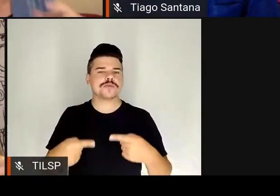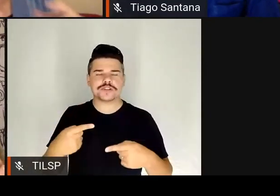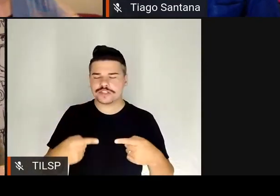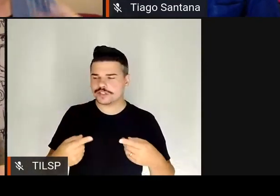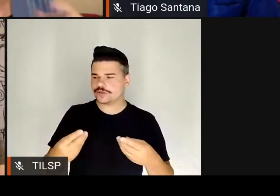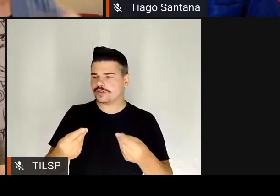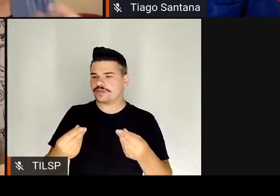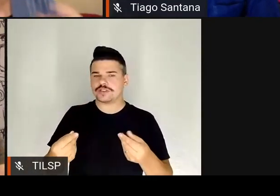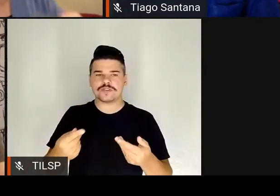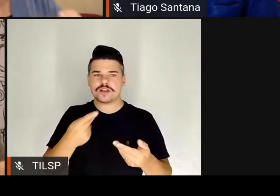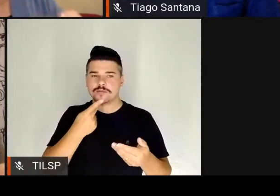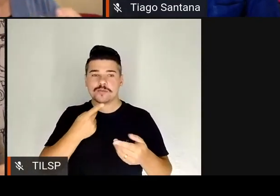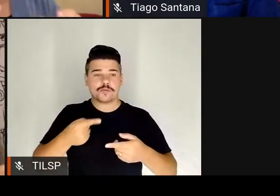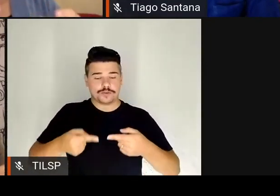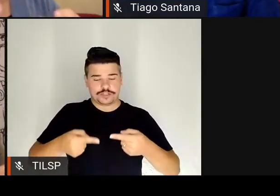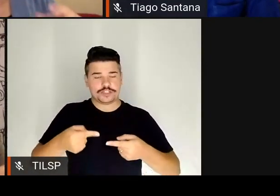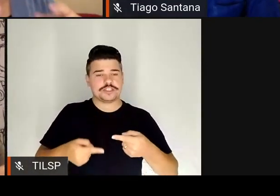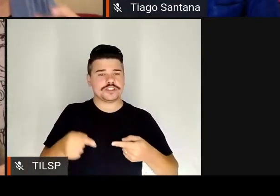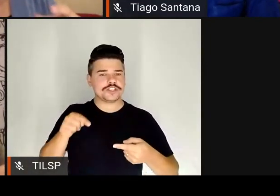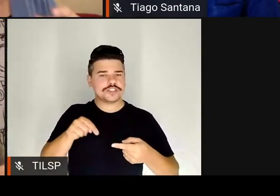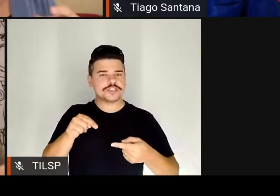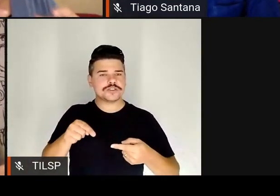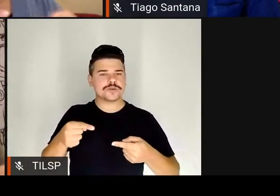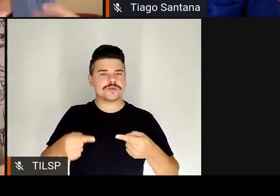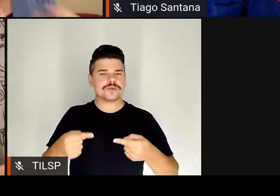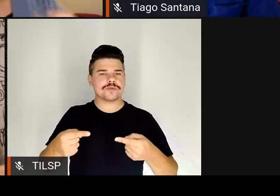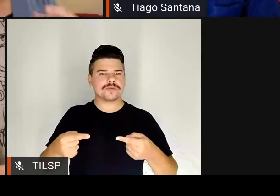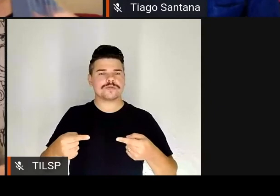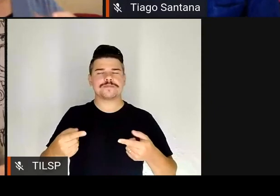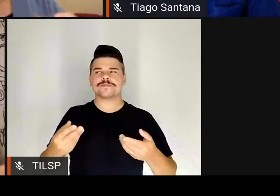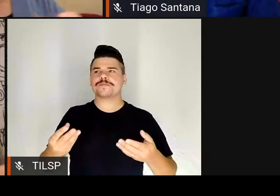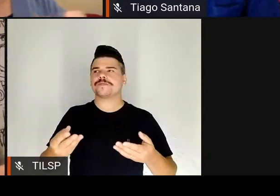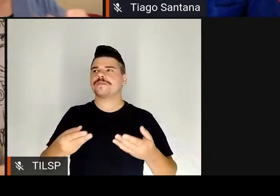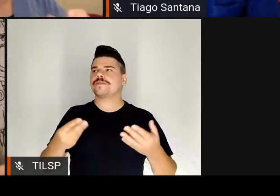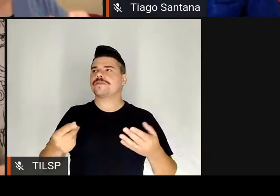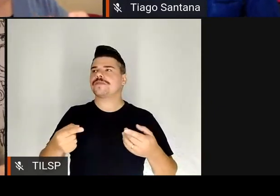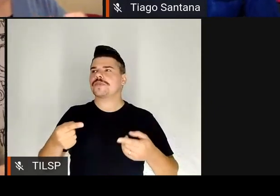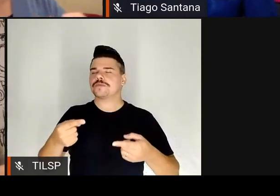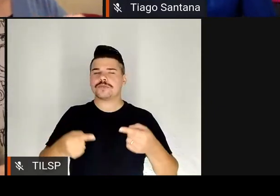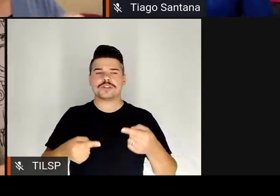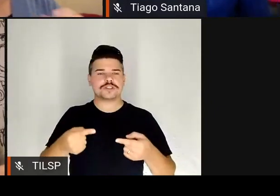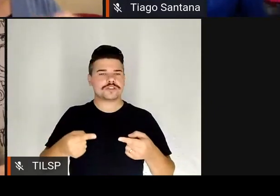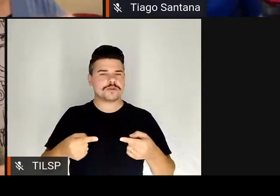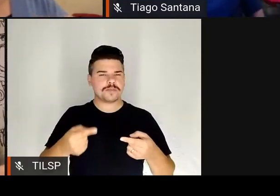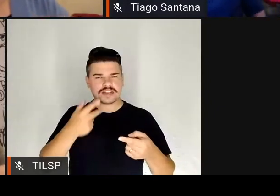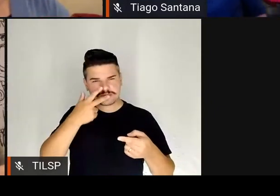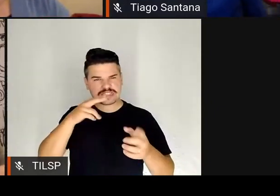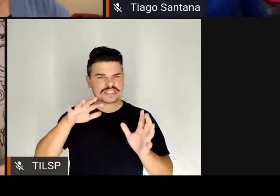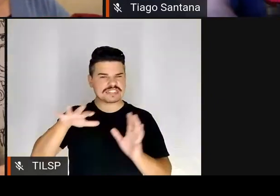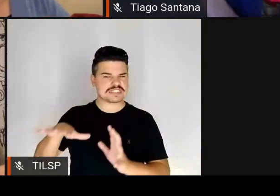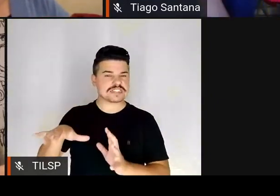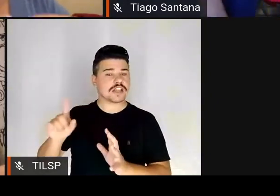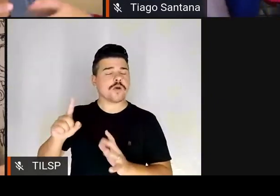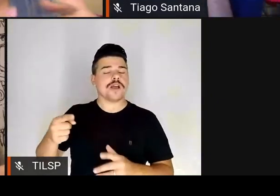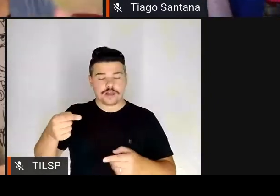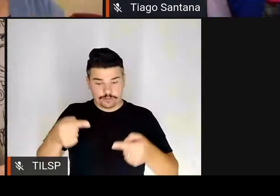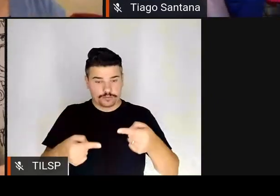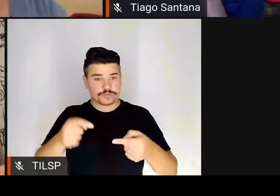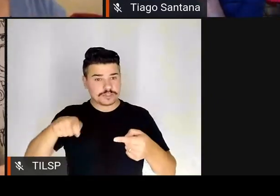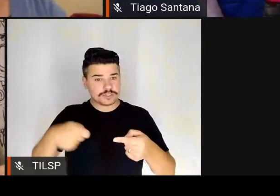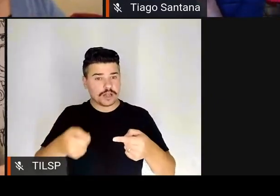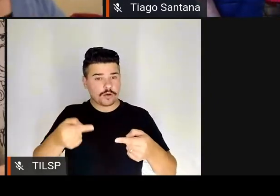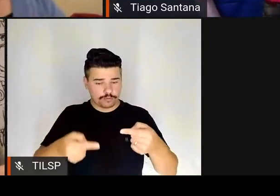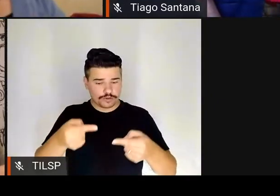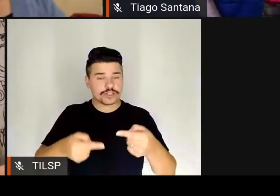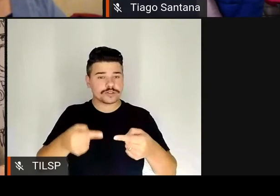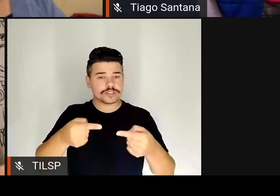usa a palavra político no, é muito de uma forma mais banalizada, mas é o político, a questão da polis,